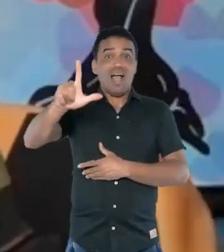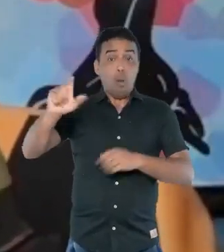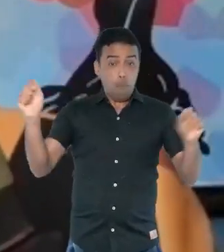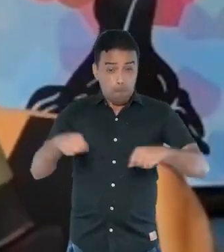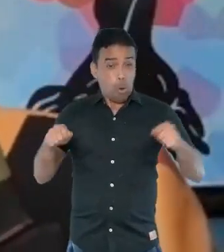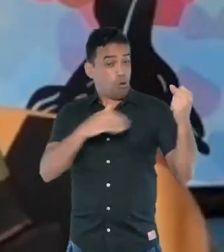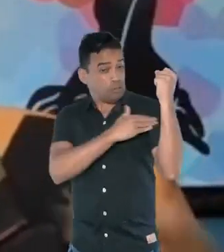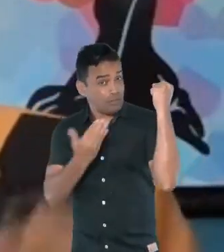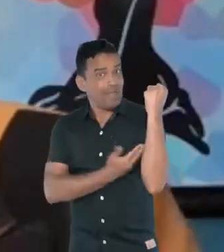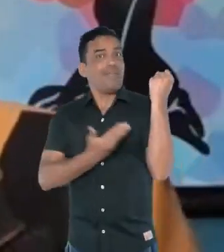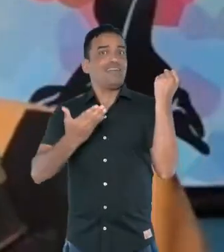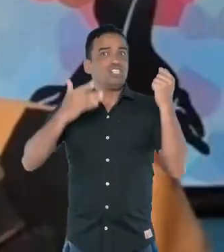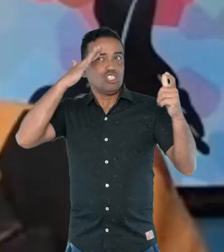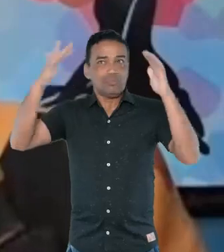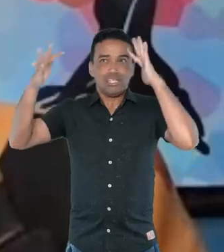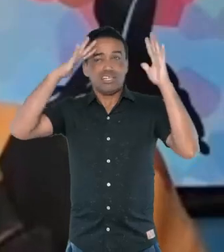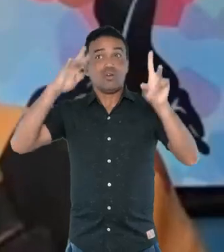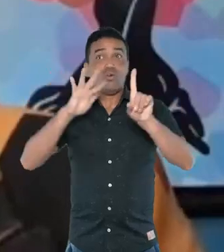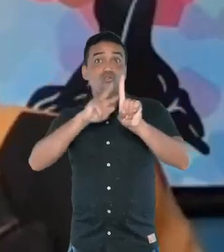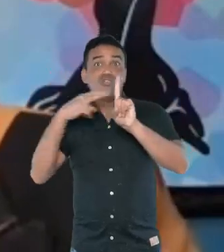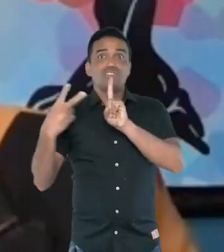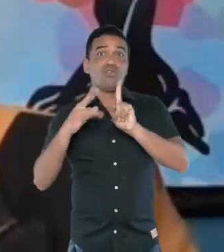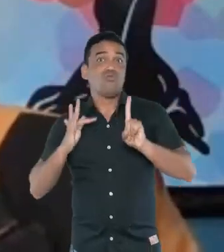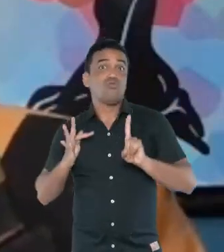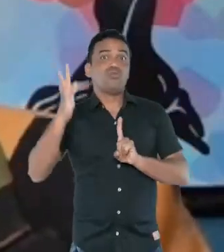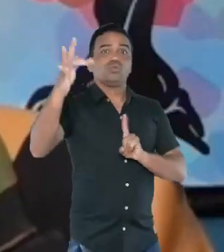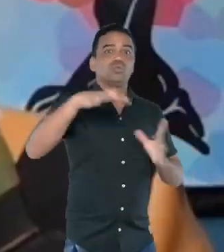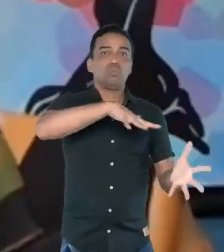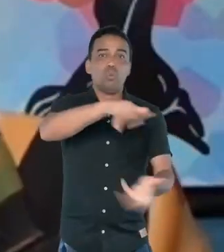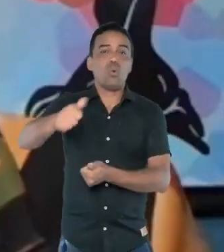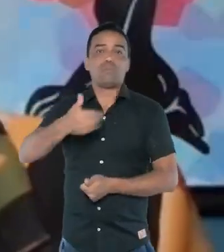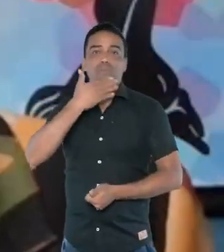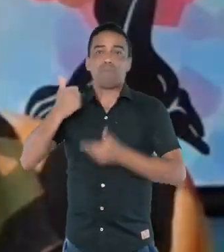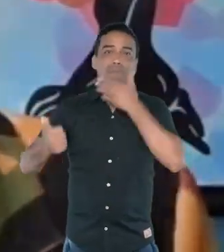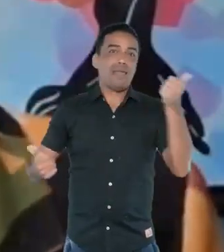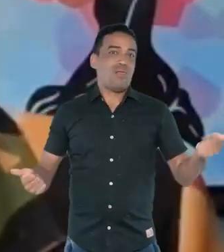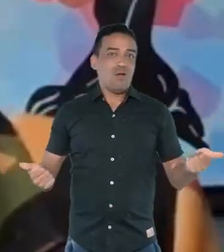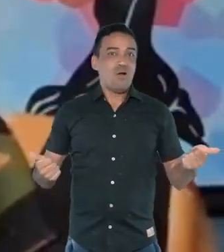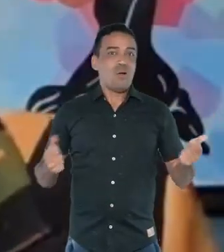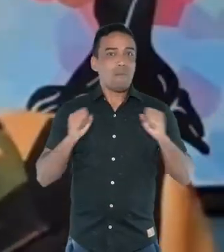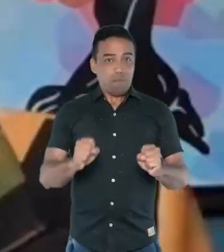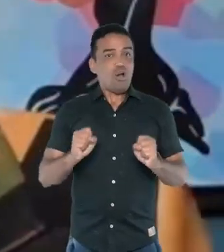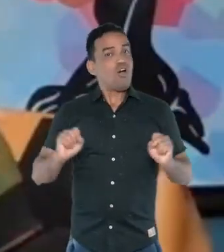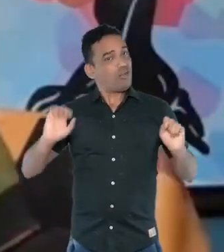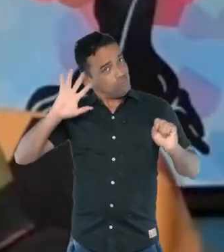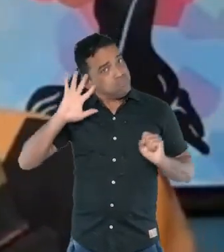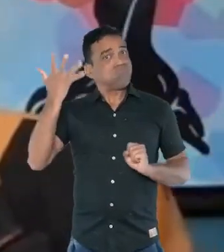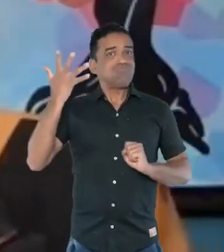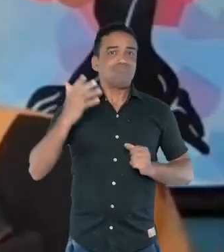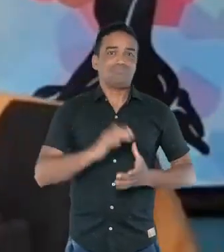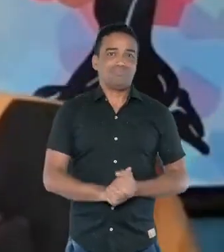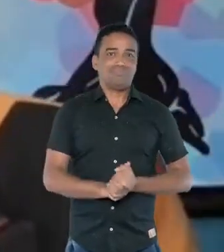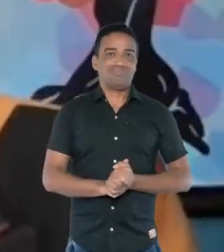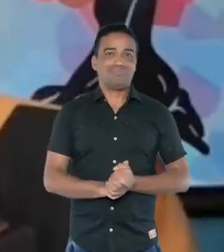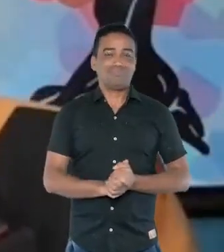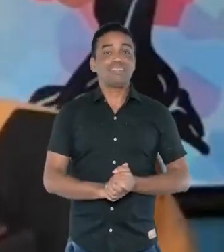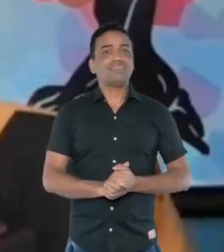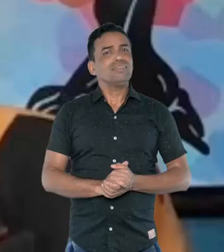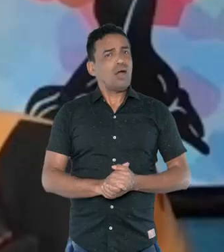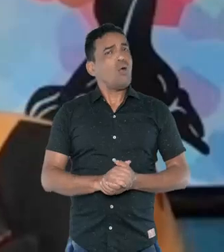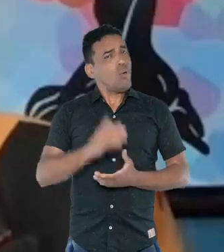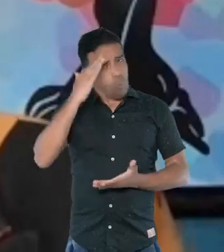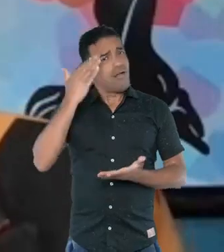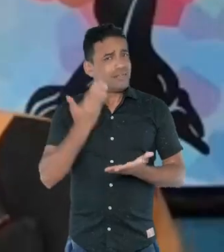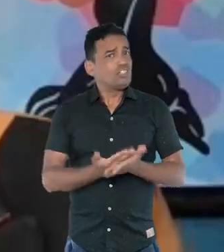potente mesmo de ver as coisas e o mundo nesse lugar de que elas podem ser. E a gente tem, eu falo que